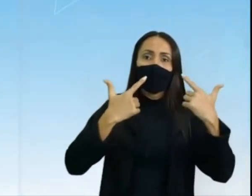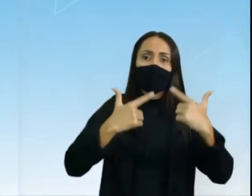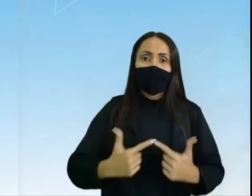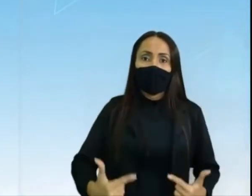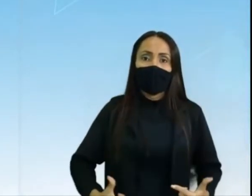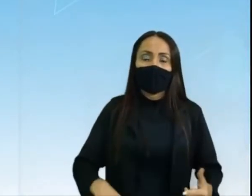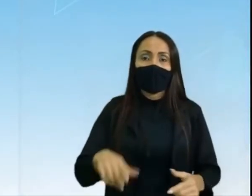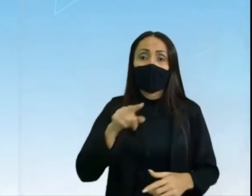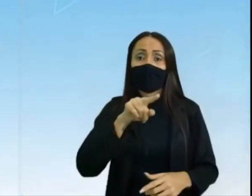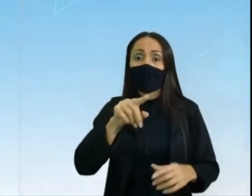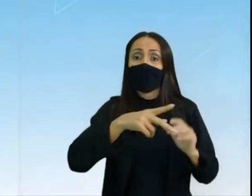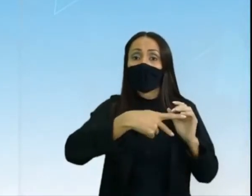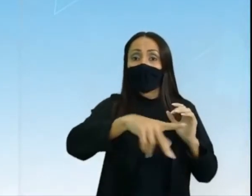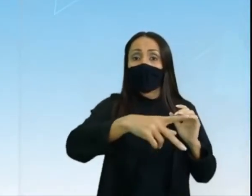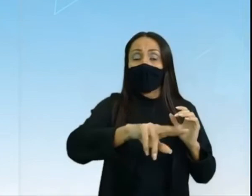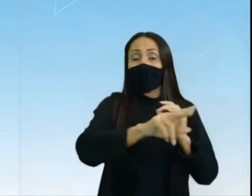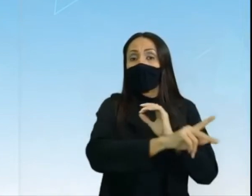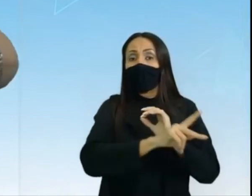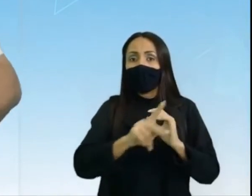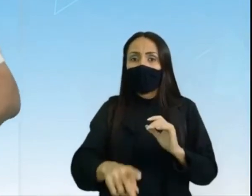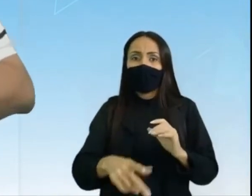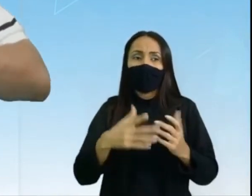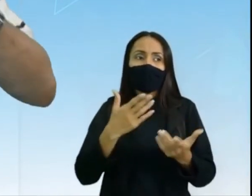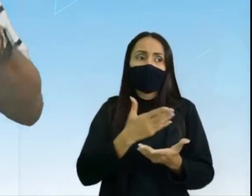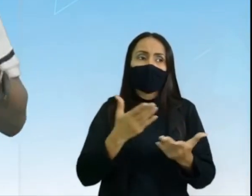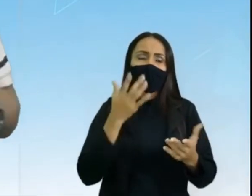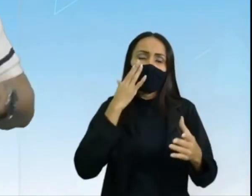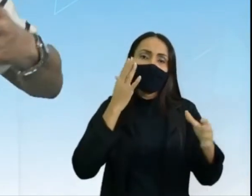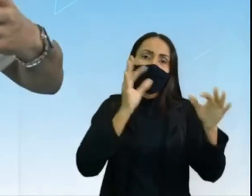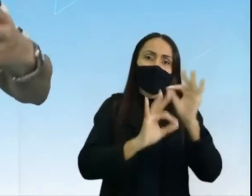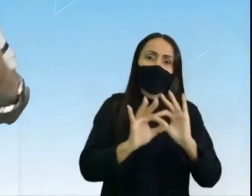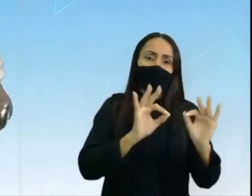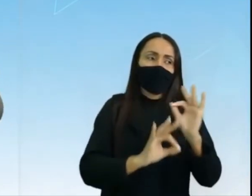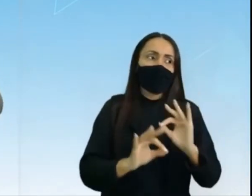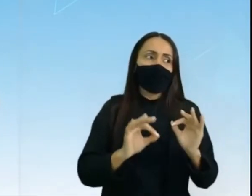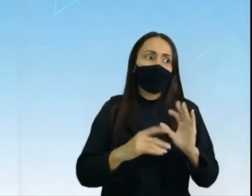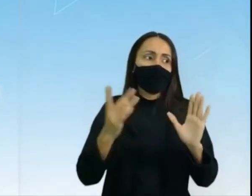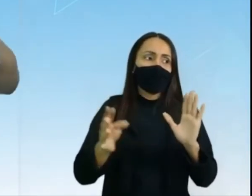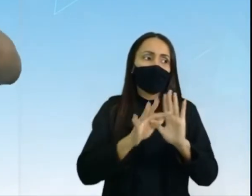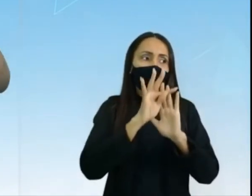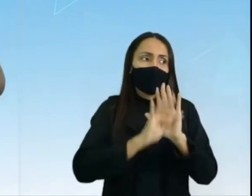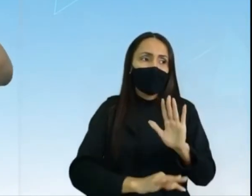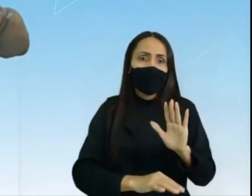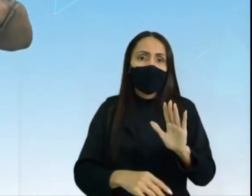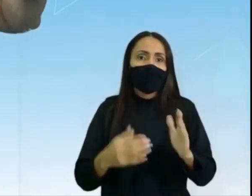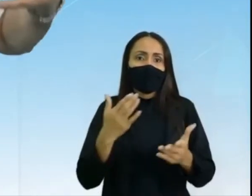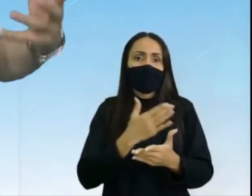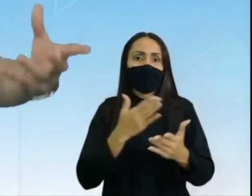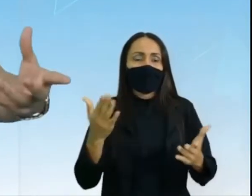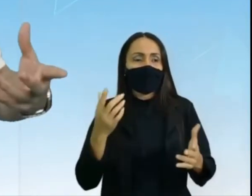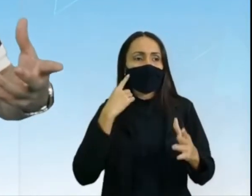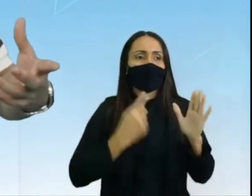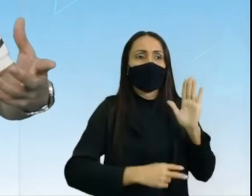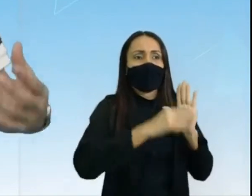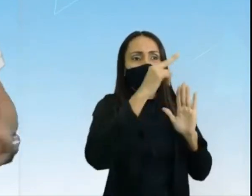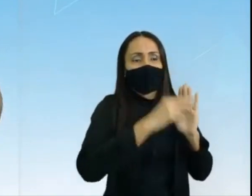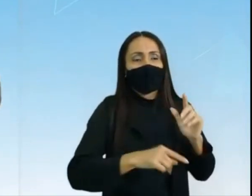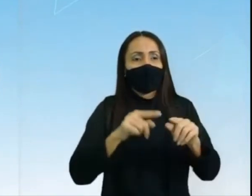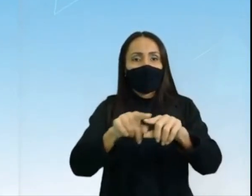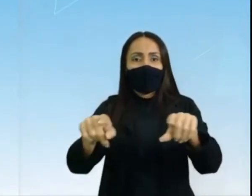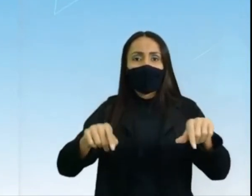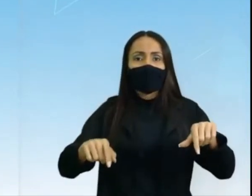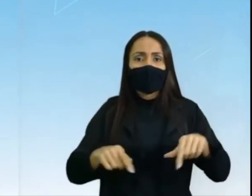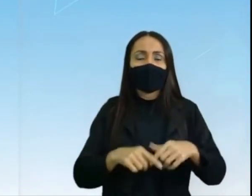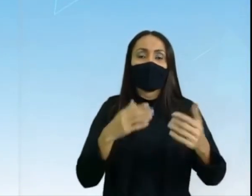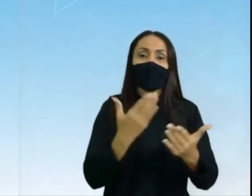você, com o seu professor, certo? Organizar um texto para ser lido em sala de aula. E